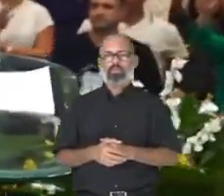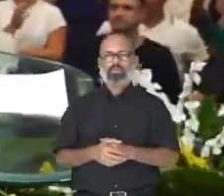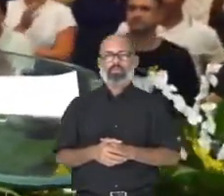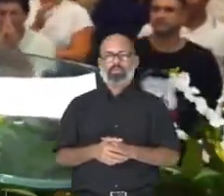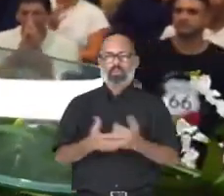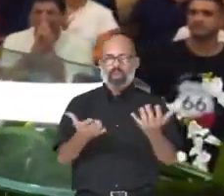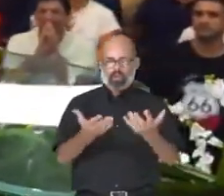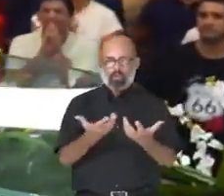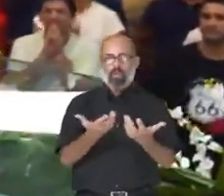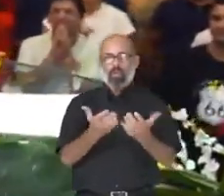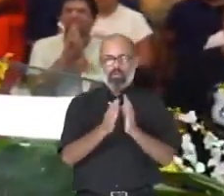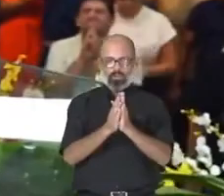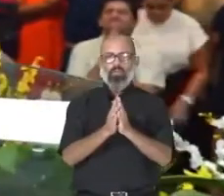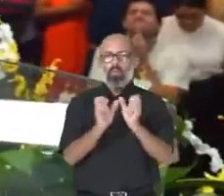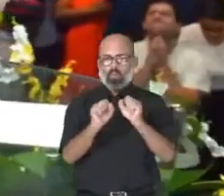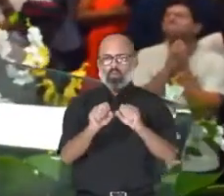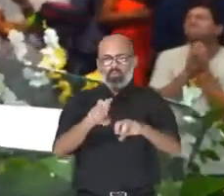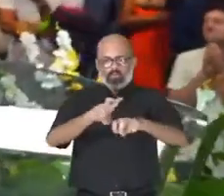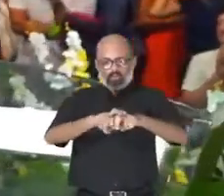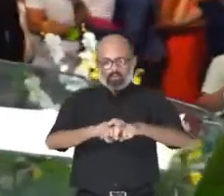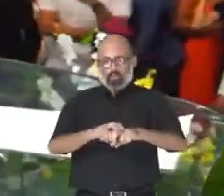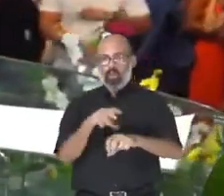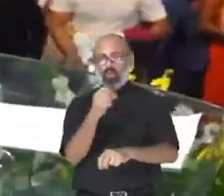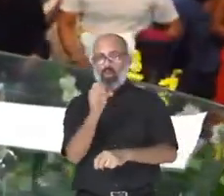Sente um minutinho.